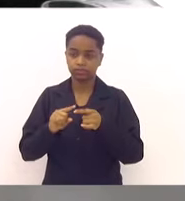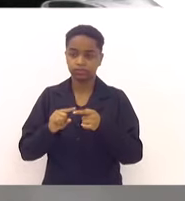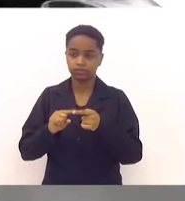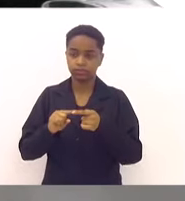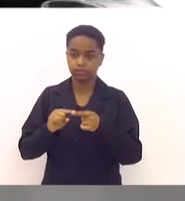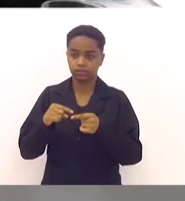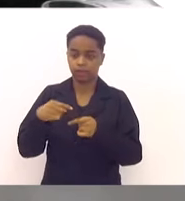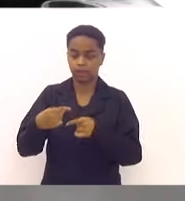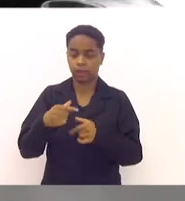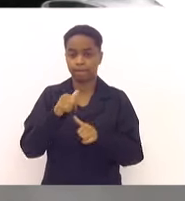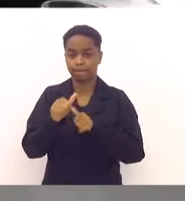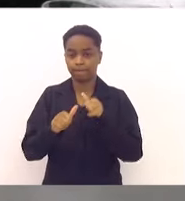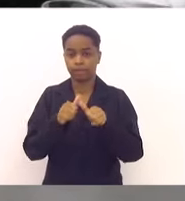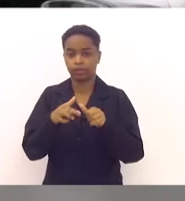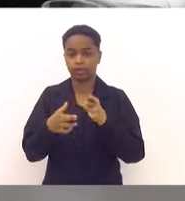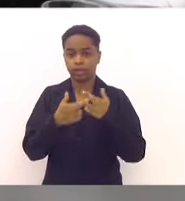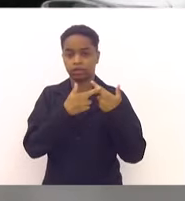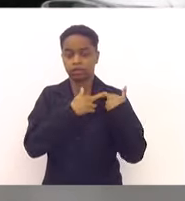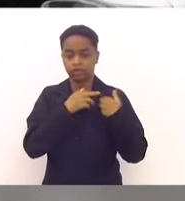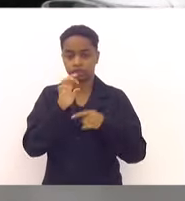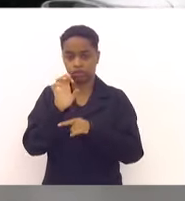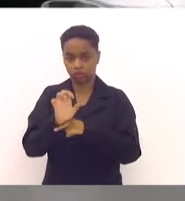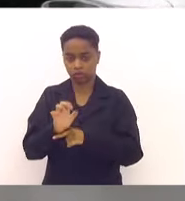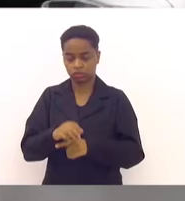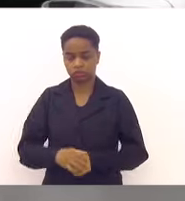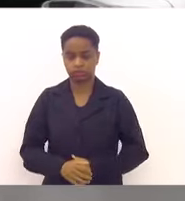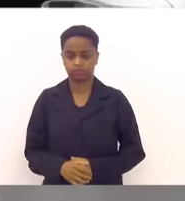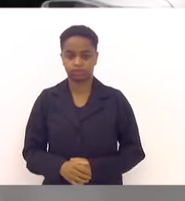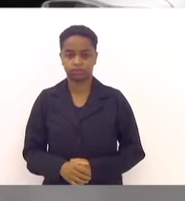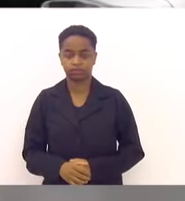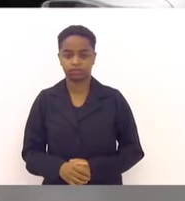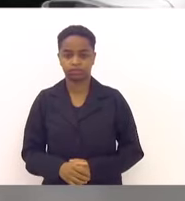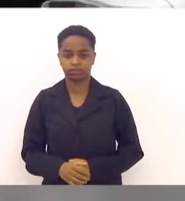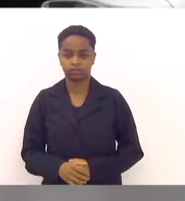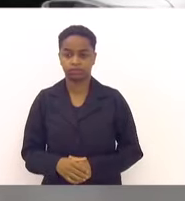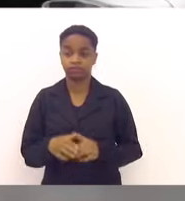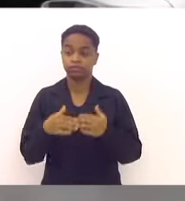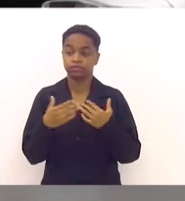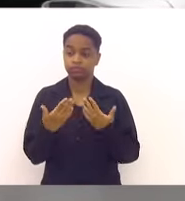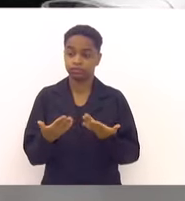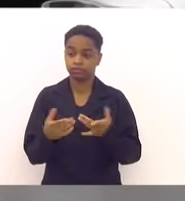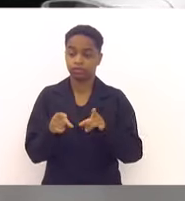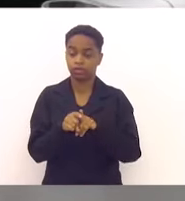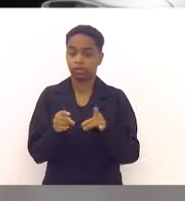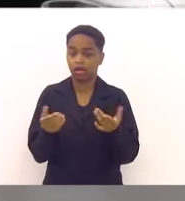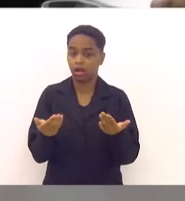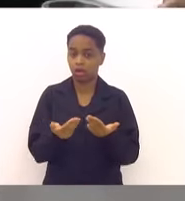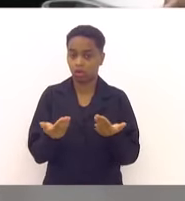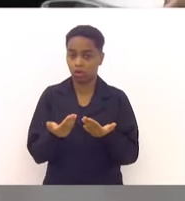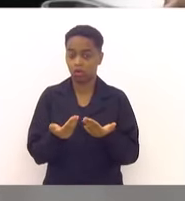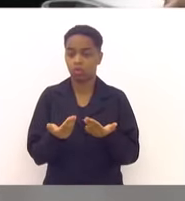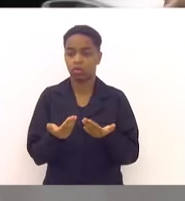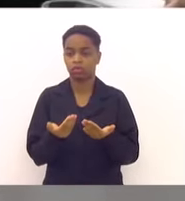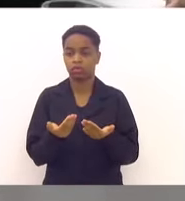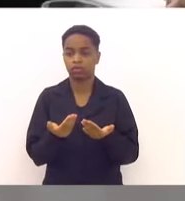INEA. O estadual. Então, outra coisa, atualmente o centro